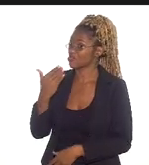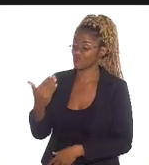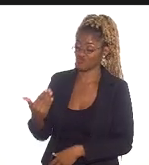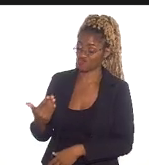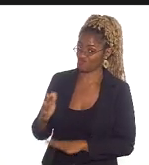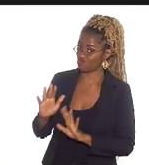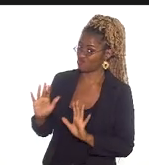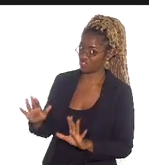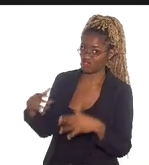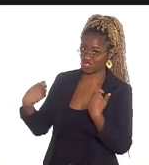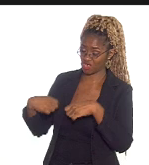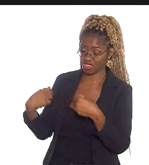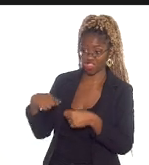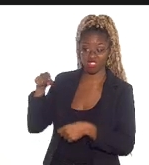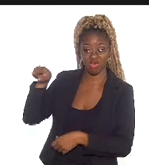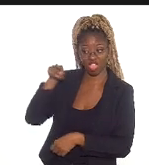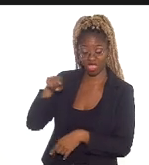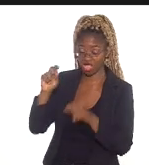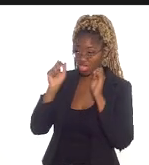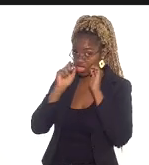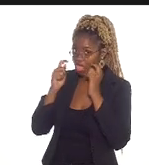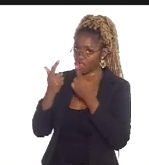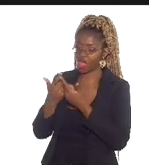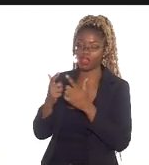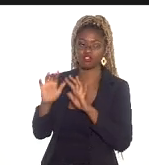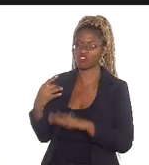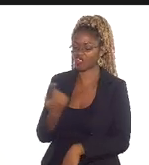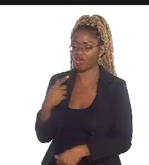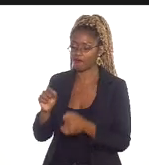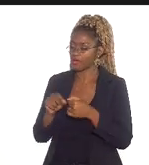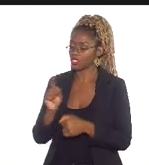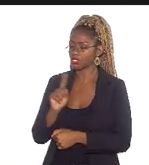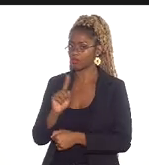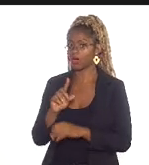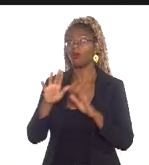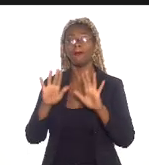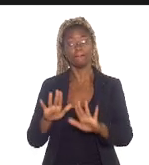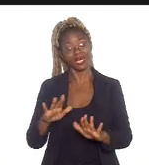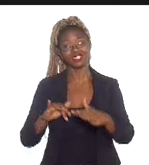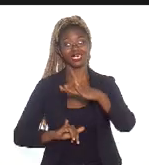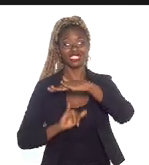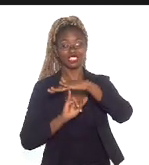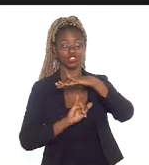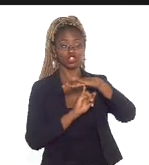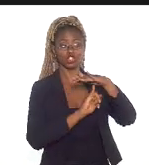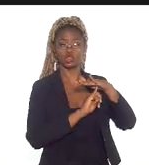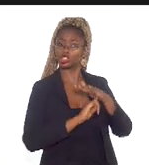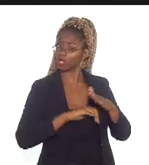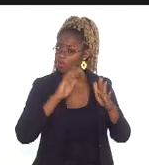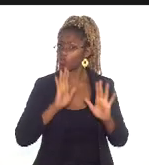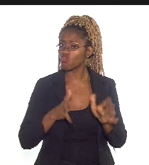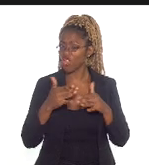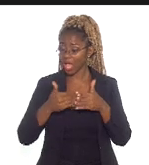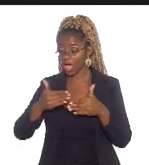a demanda da Assembleia, mas as instituições são previamente